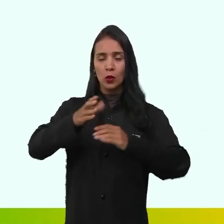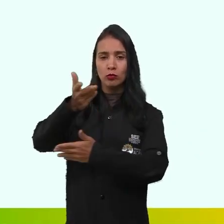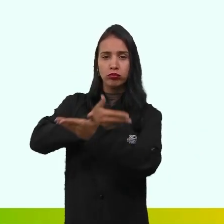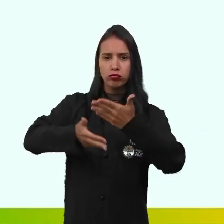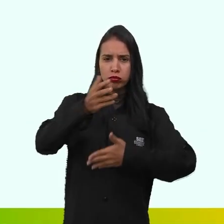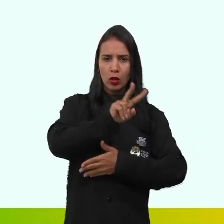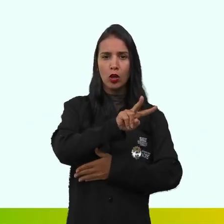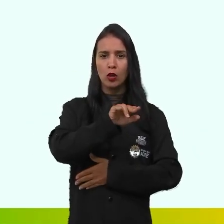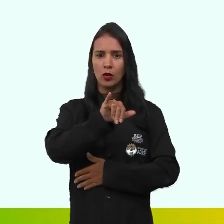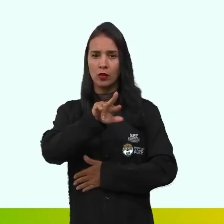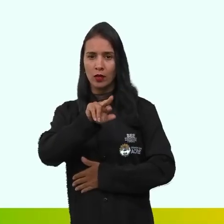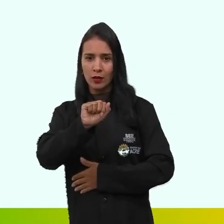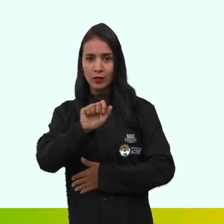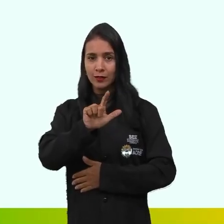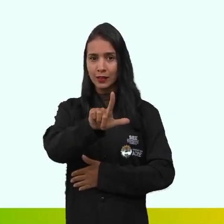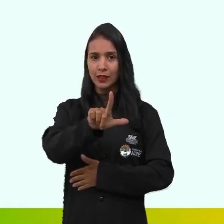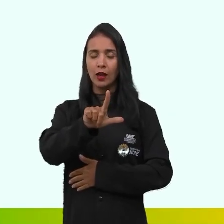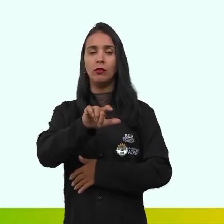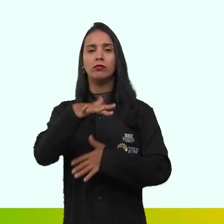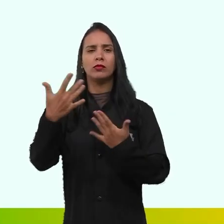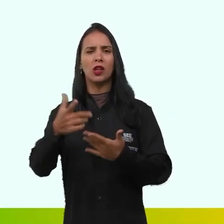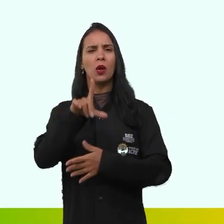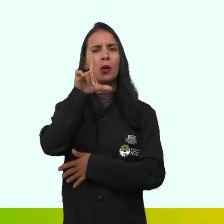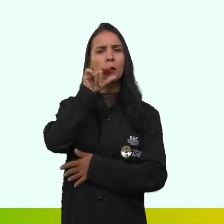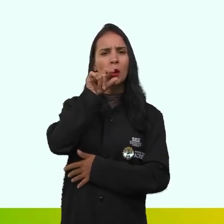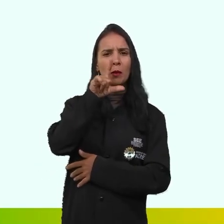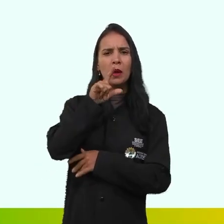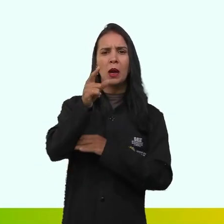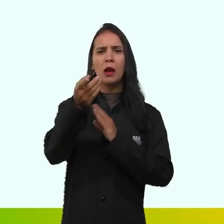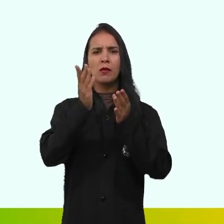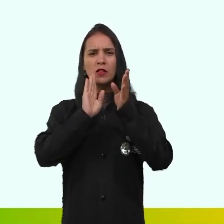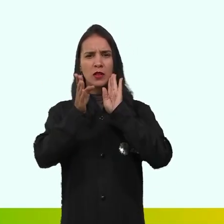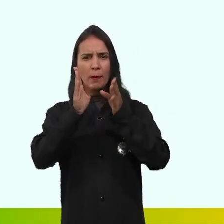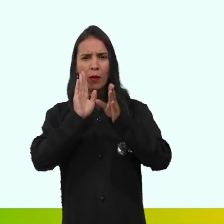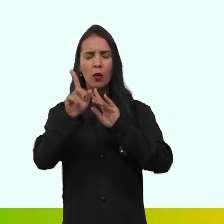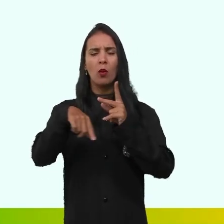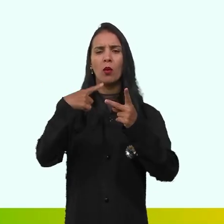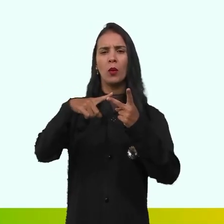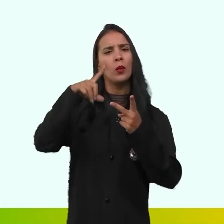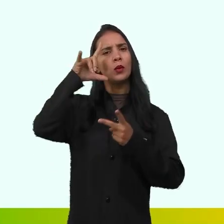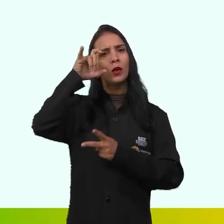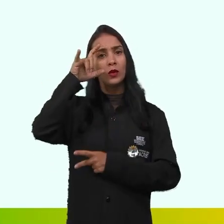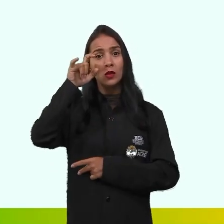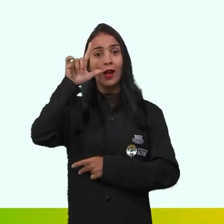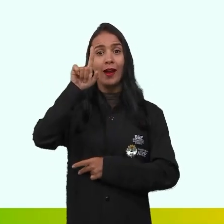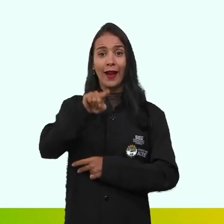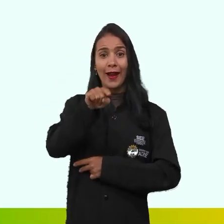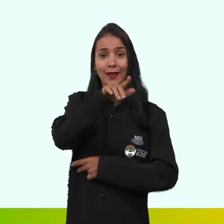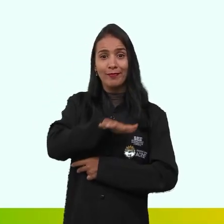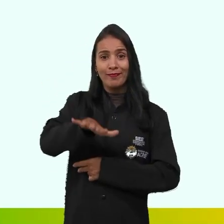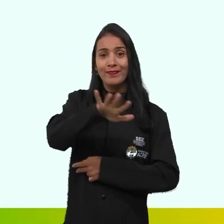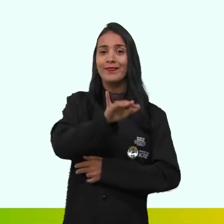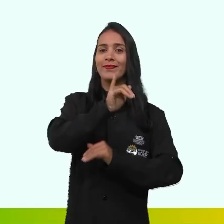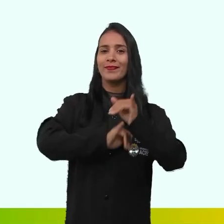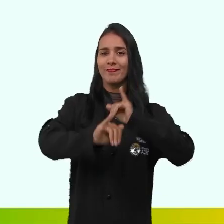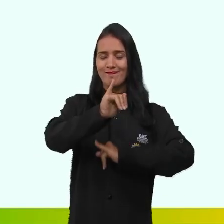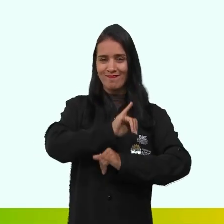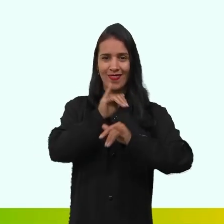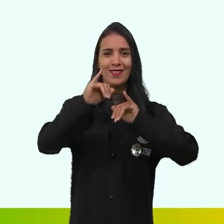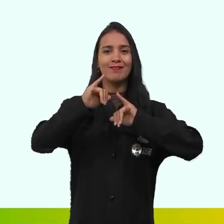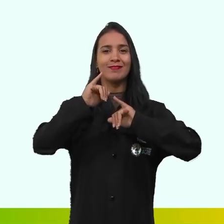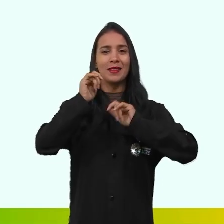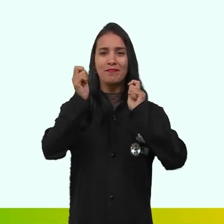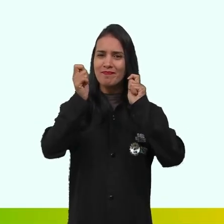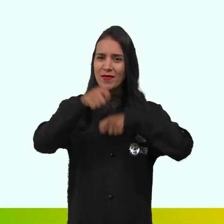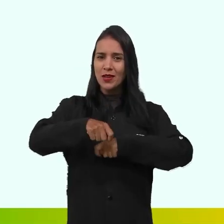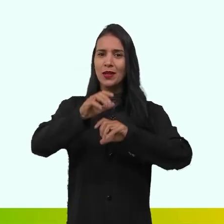Então, Facebook, Twitter, Instagram e demais plataformas são ambientes propícios aí à propagação